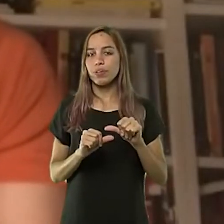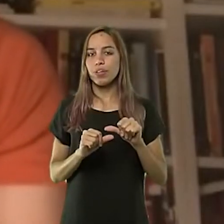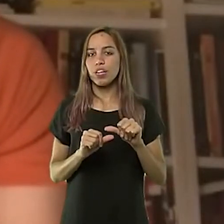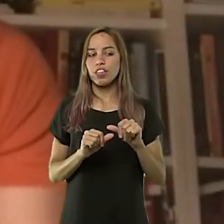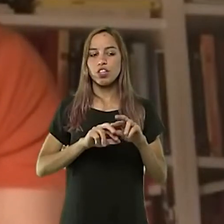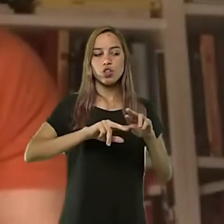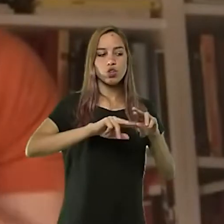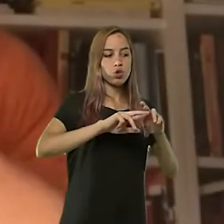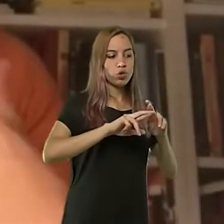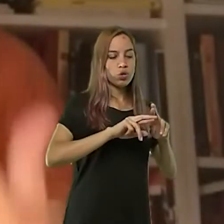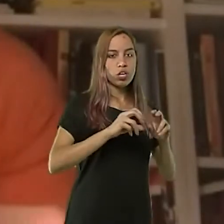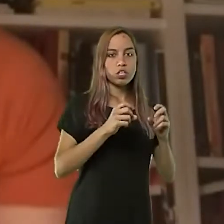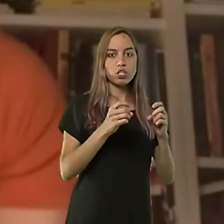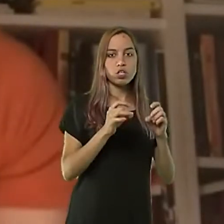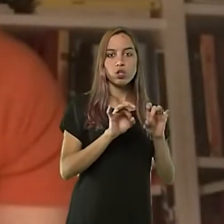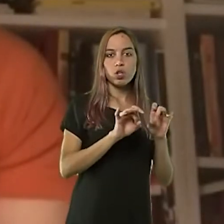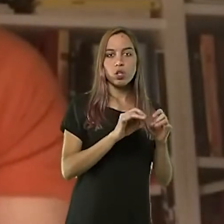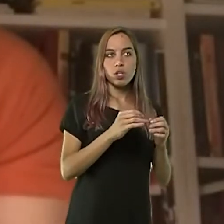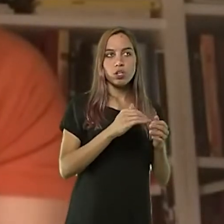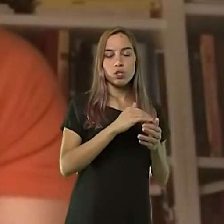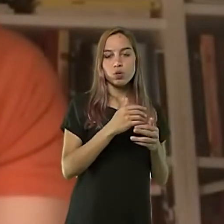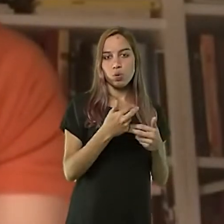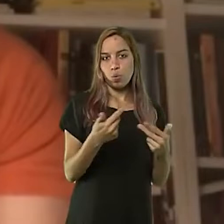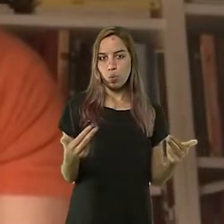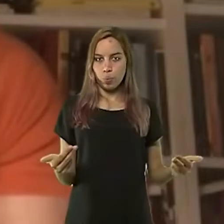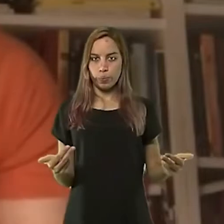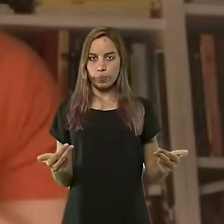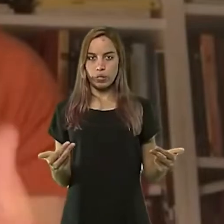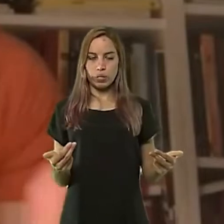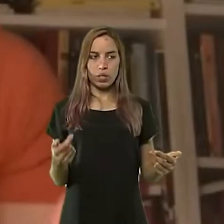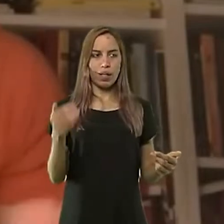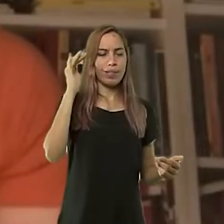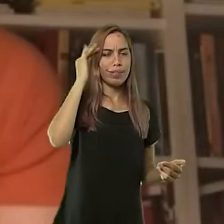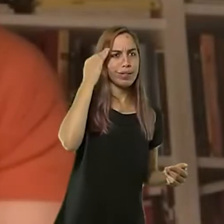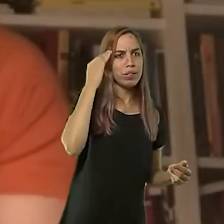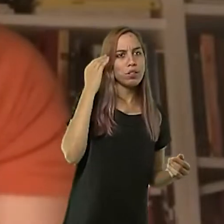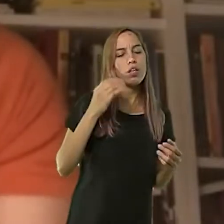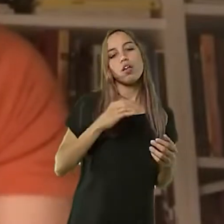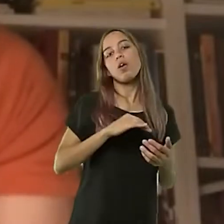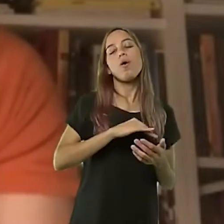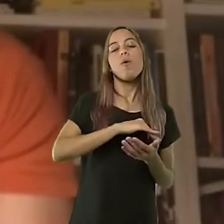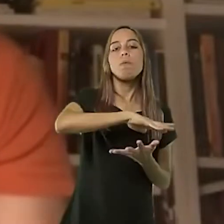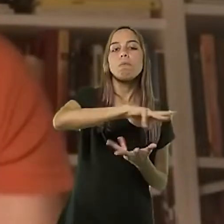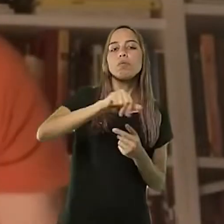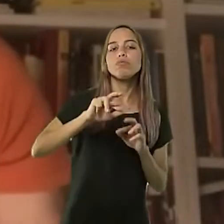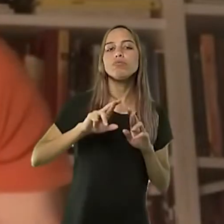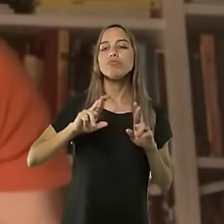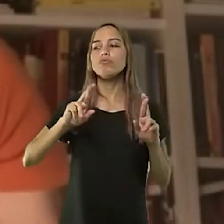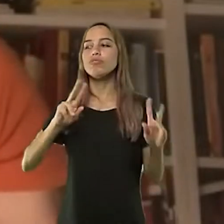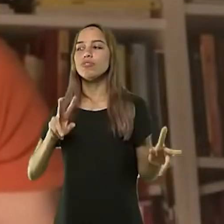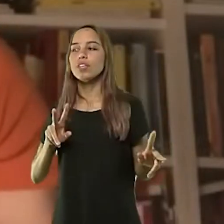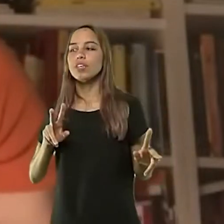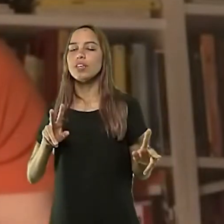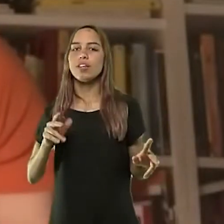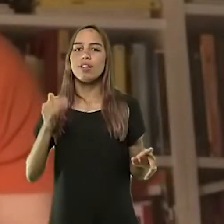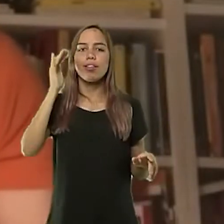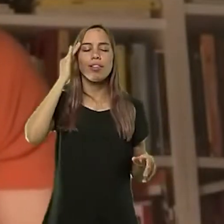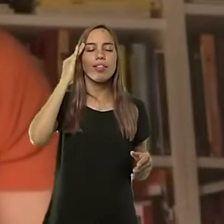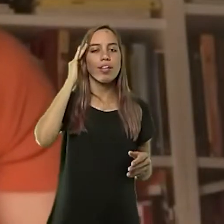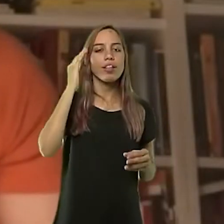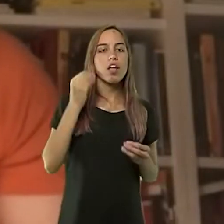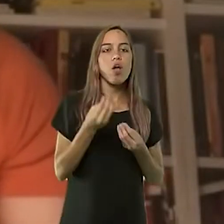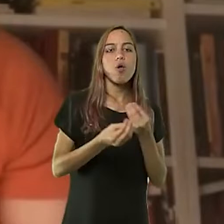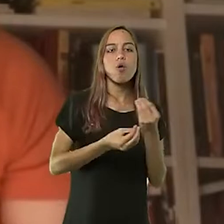afetos, nas relações, na compreensão do mundo e por aí fora, que na realidade são coisas bem mais importantes para